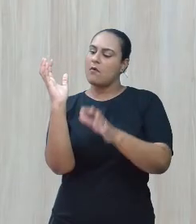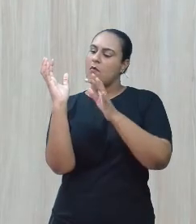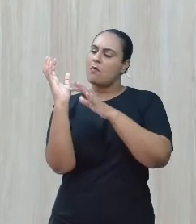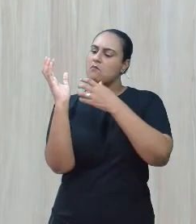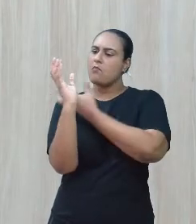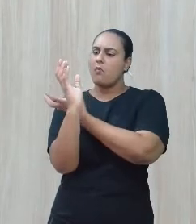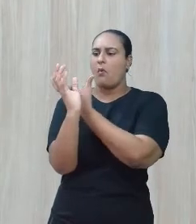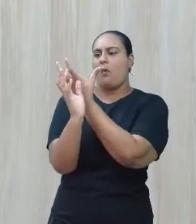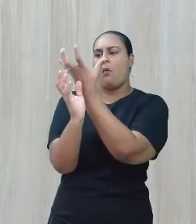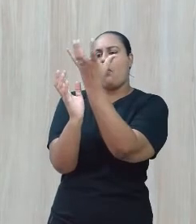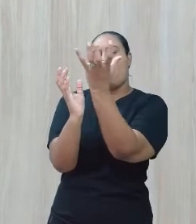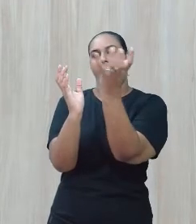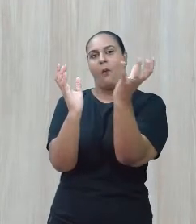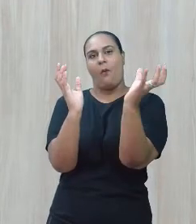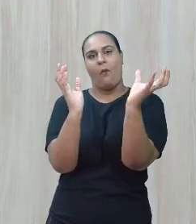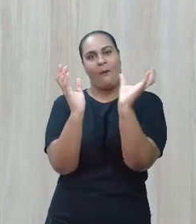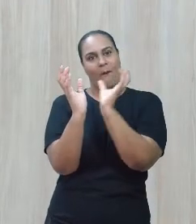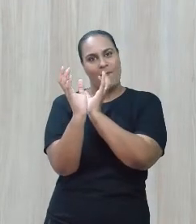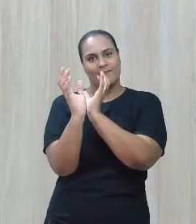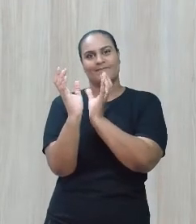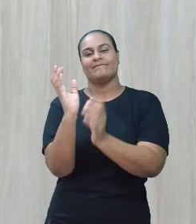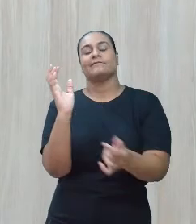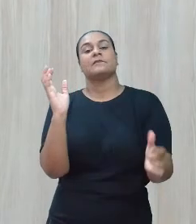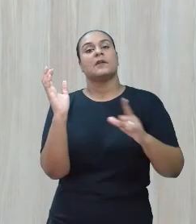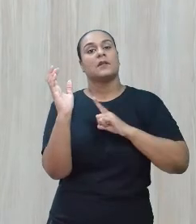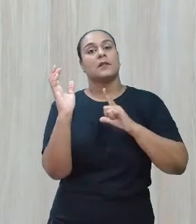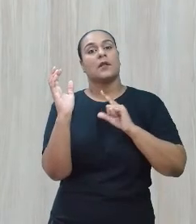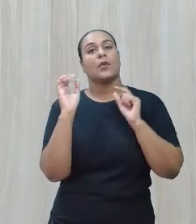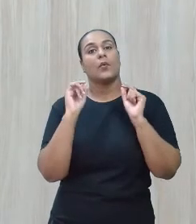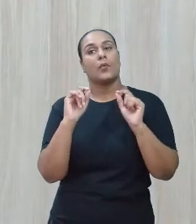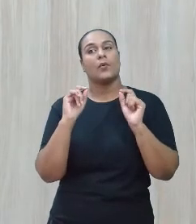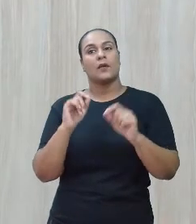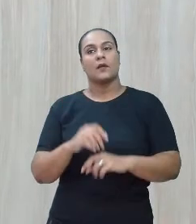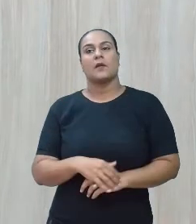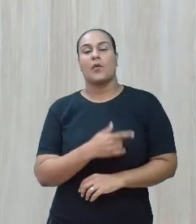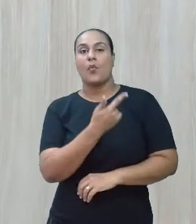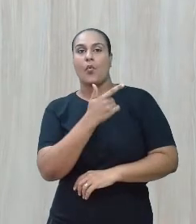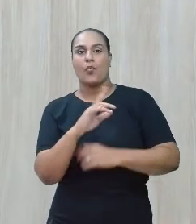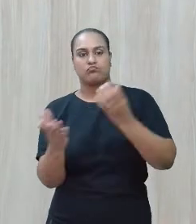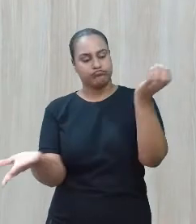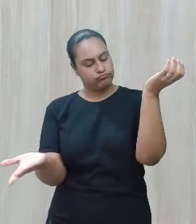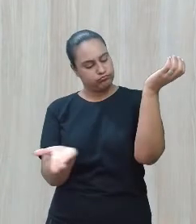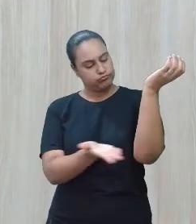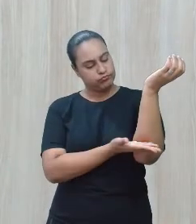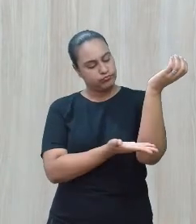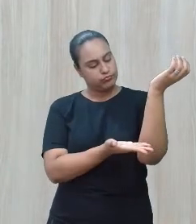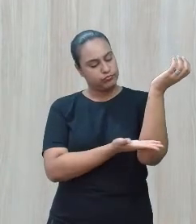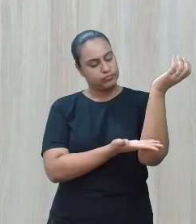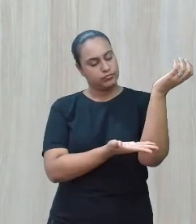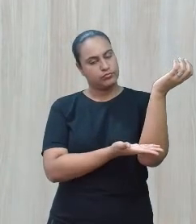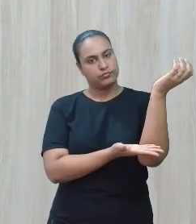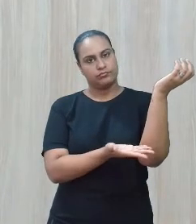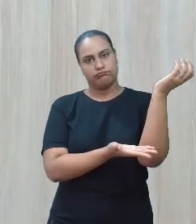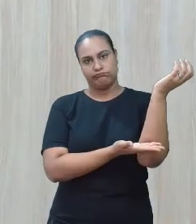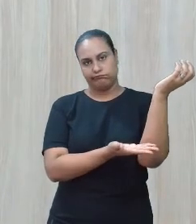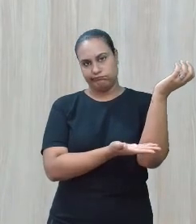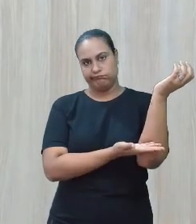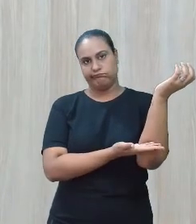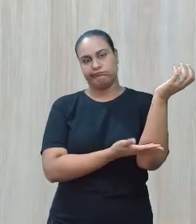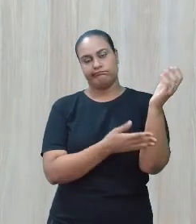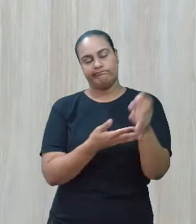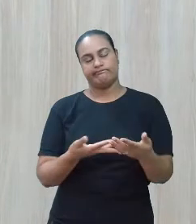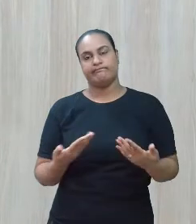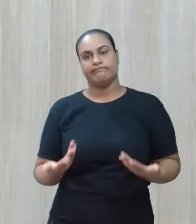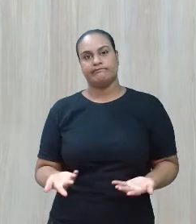frondosa e temos outras cortadas, só tronco, não é? E